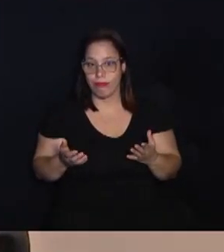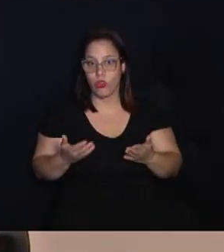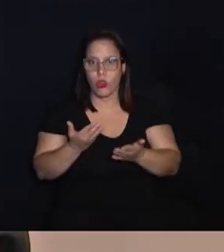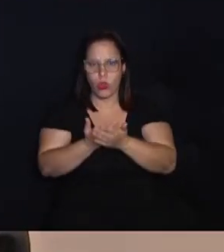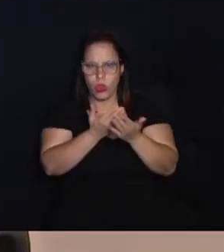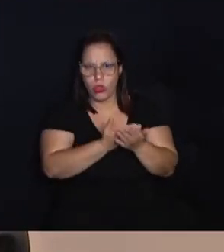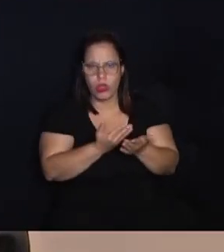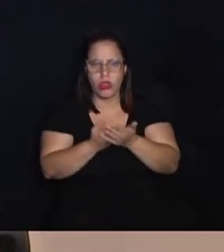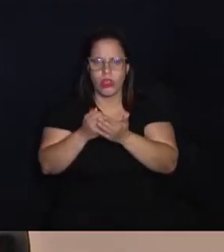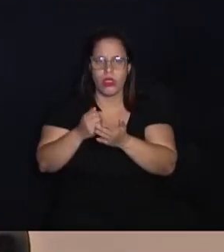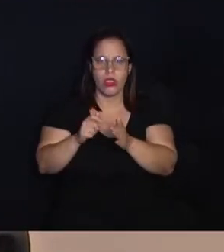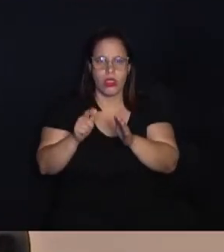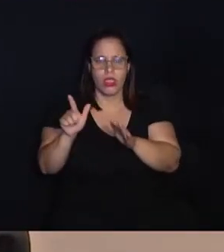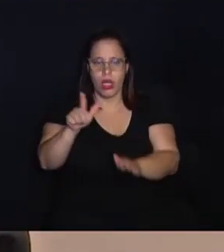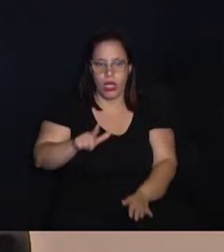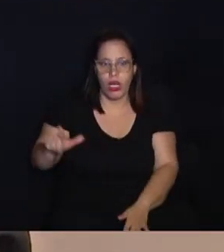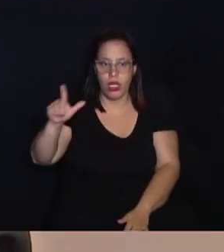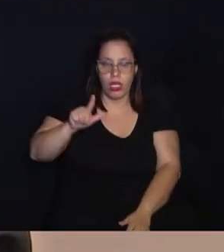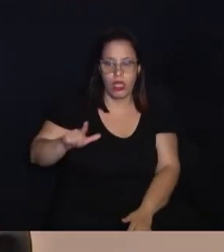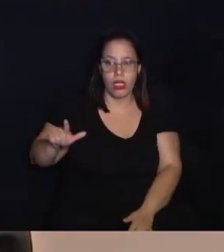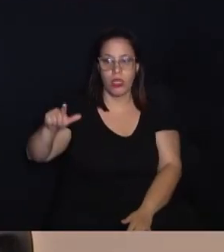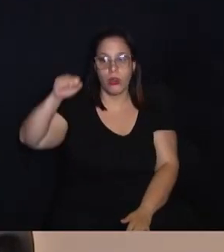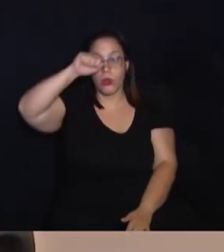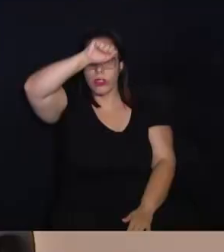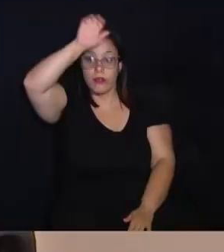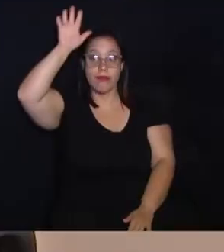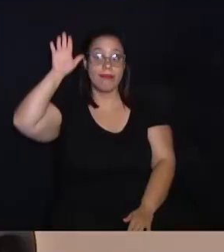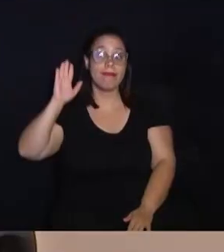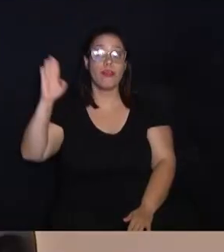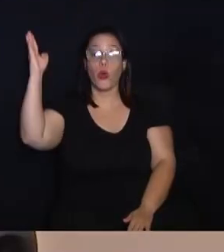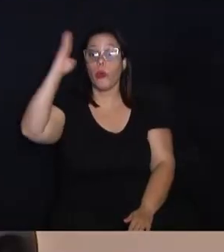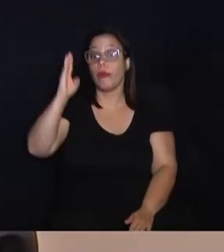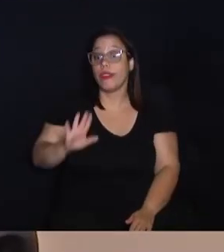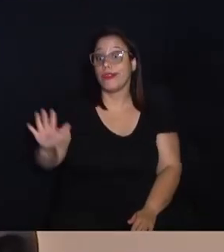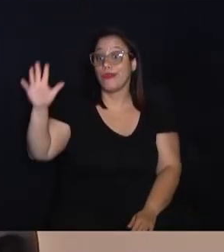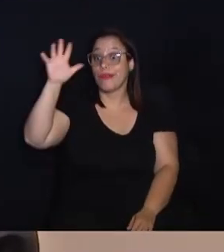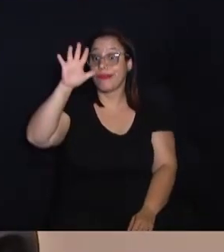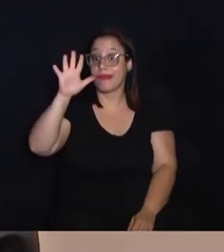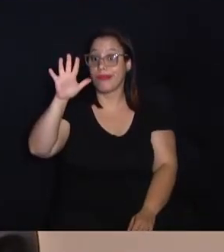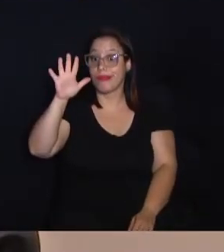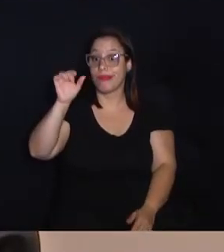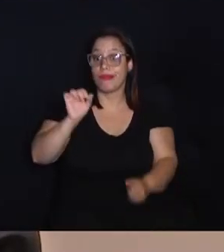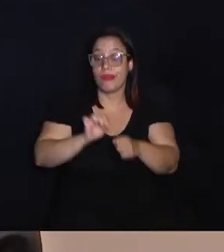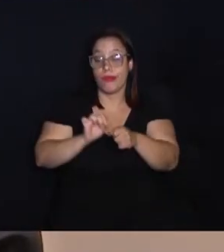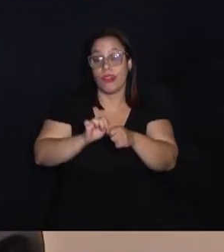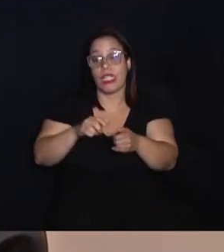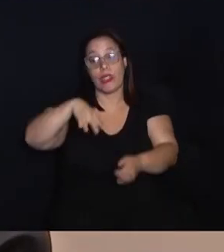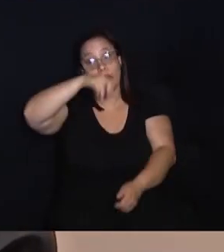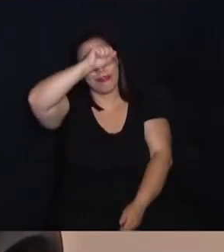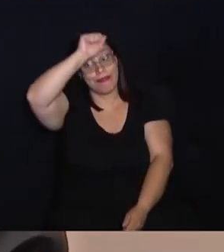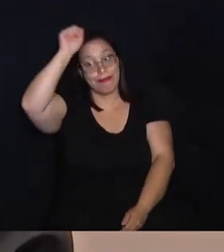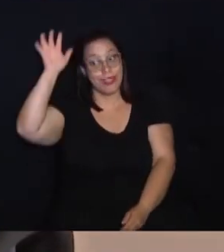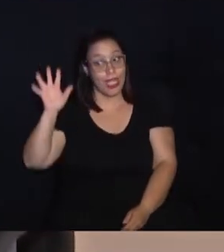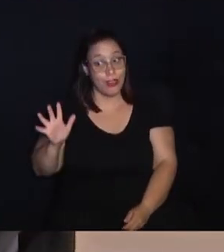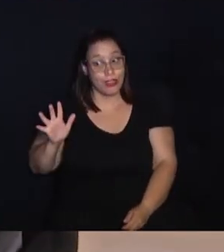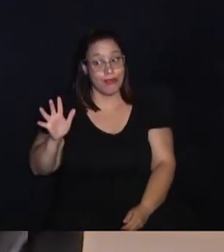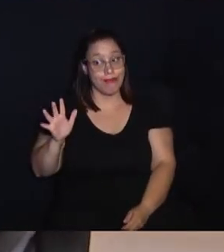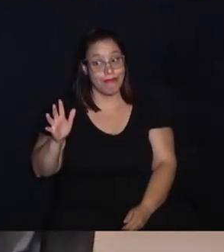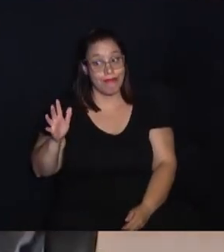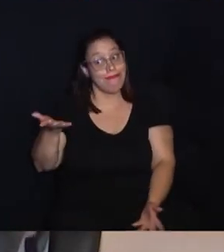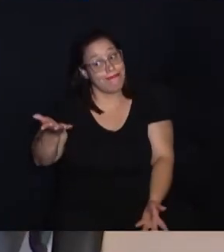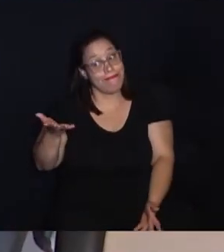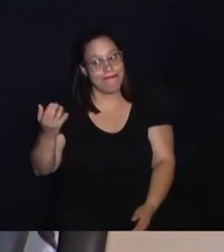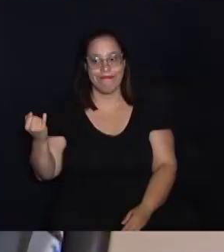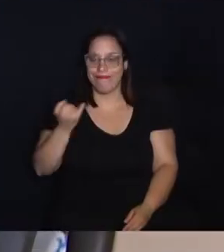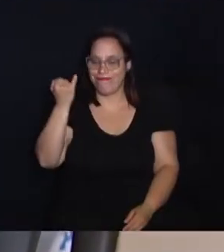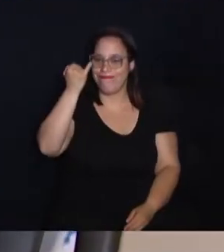de literaturas africanas por óbvias razões. O Brasil é maioritariamente feito de África, não é? Então é muito